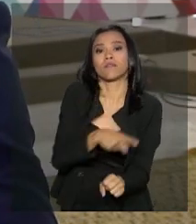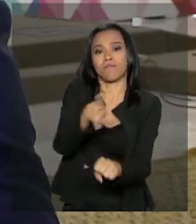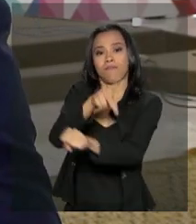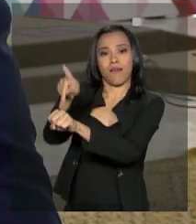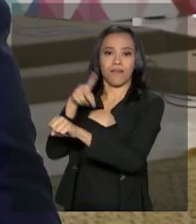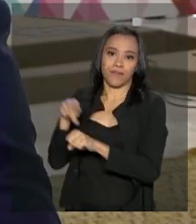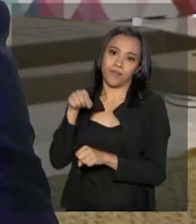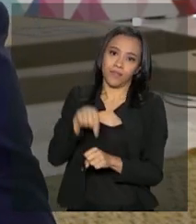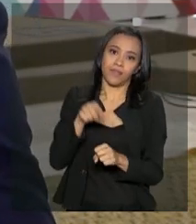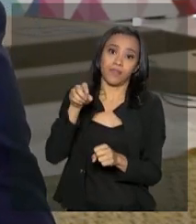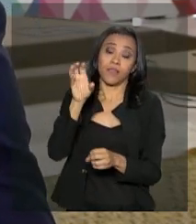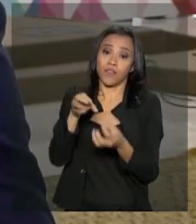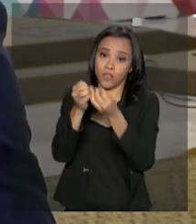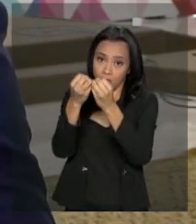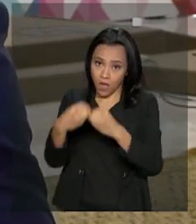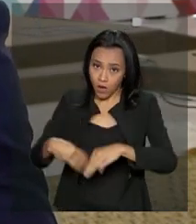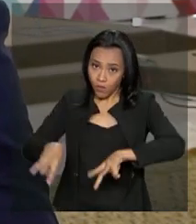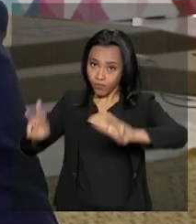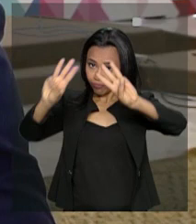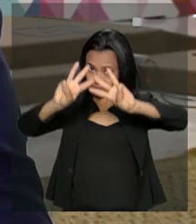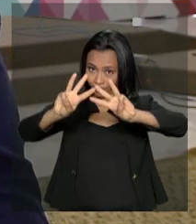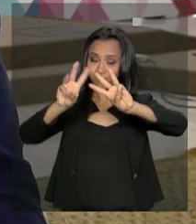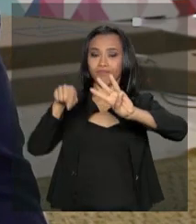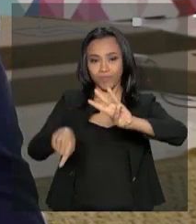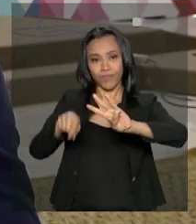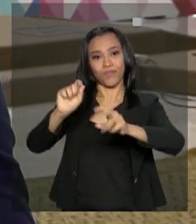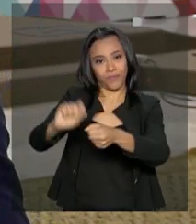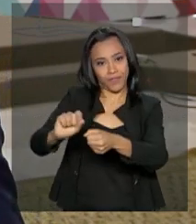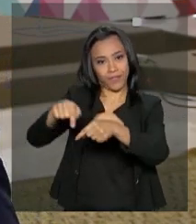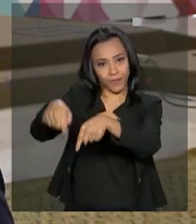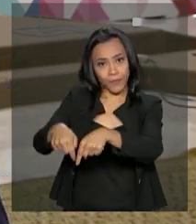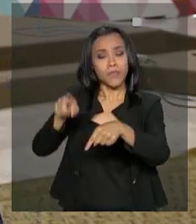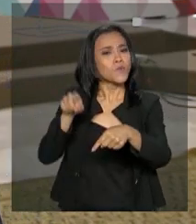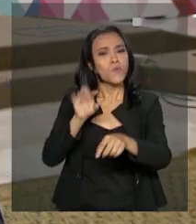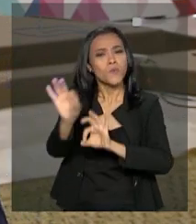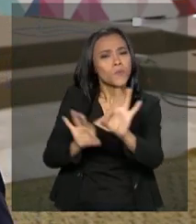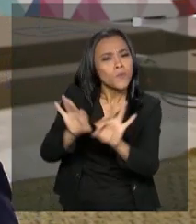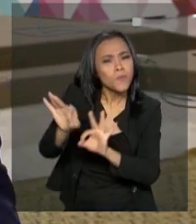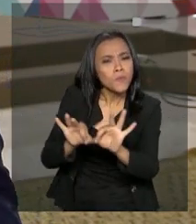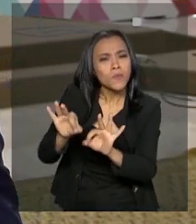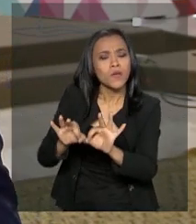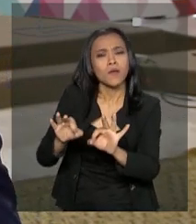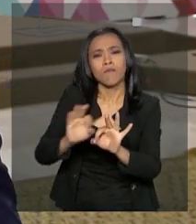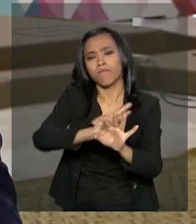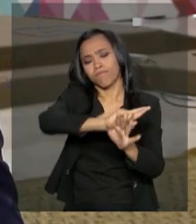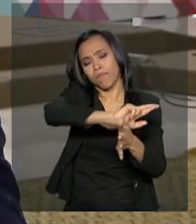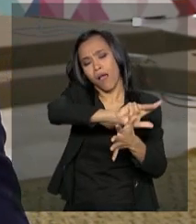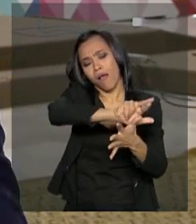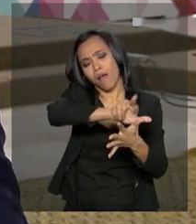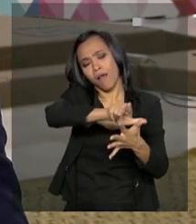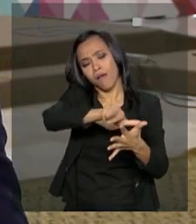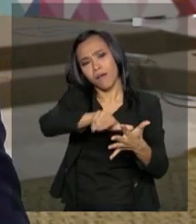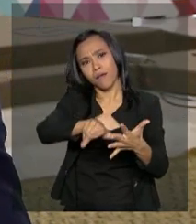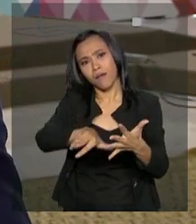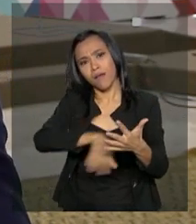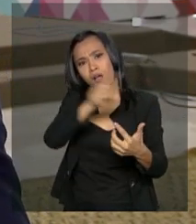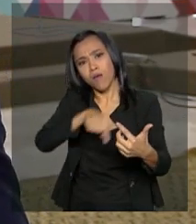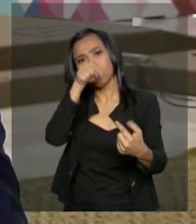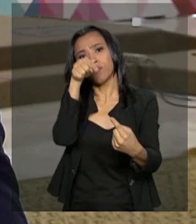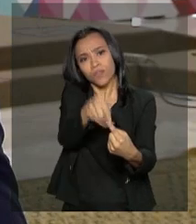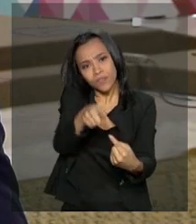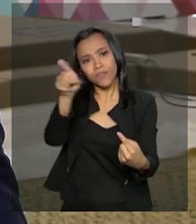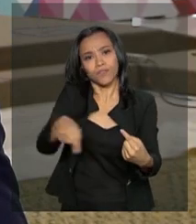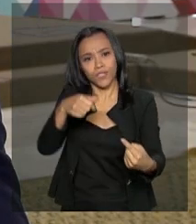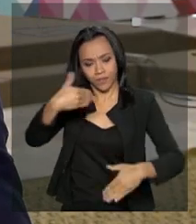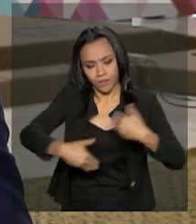geral das organizações das nações unidas a onu e que prevê um conjunto de objetivos de desenvolvimento